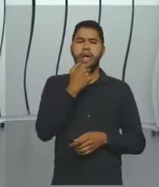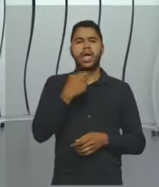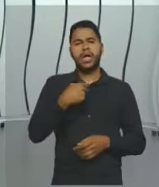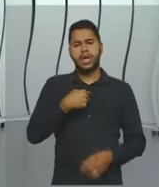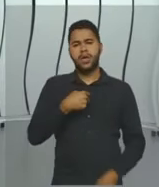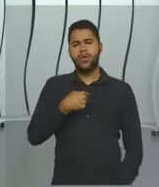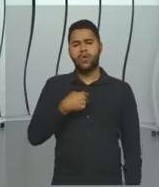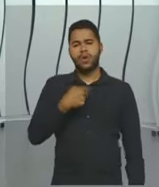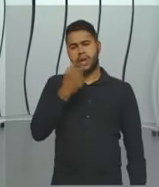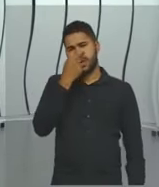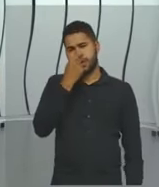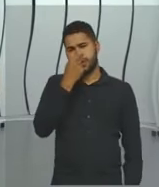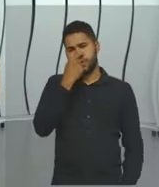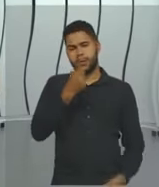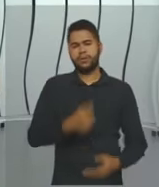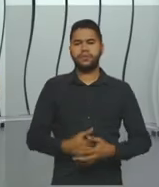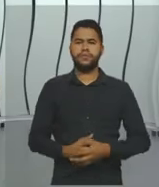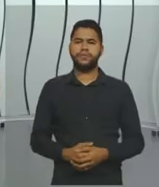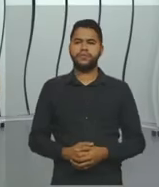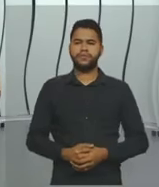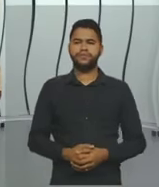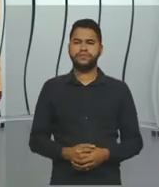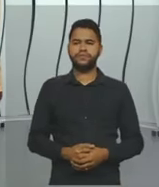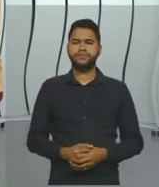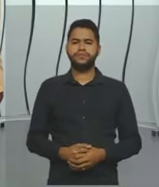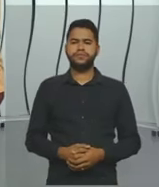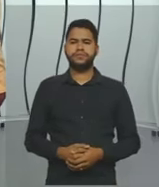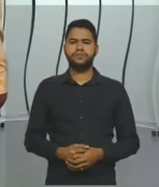estou gripado, ok? Ó.